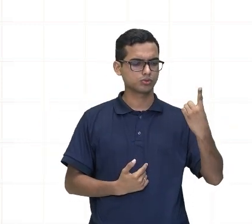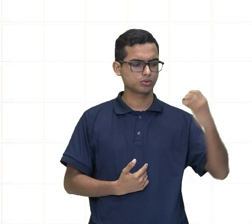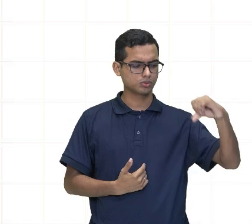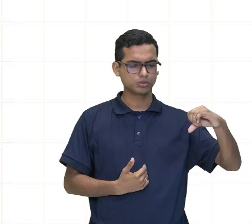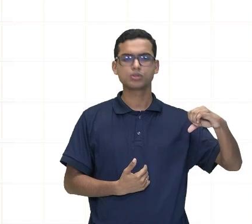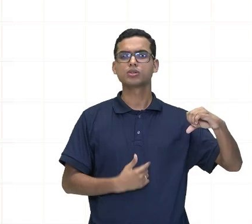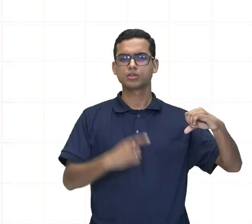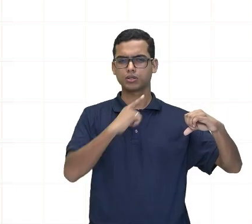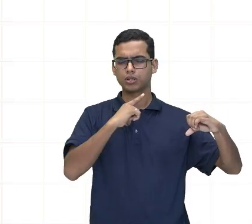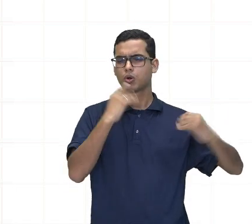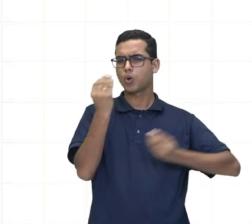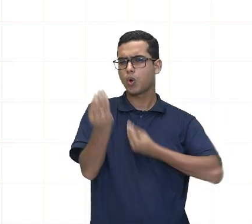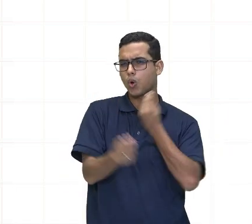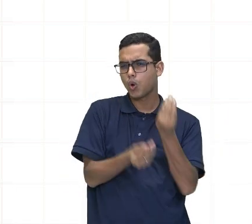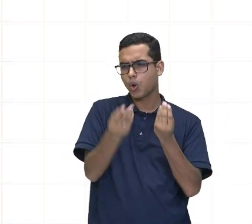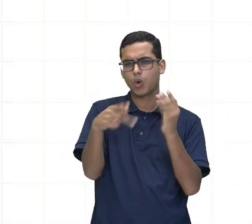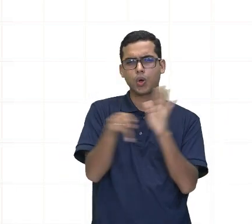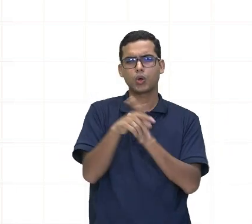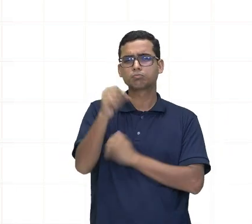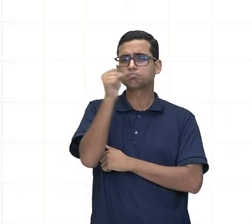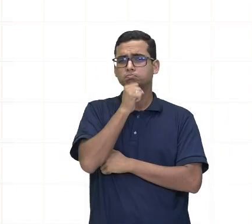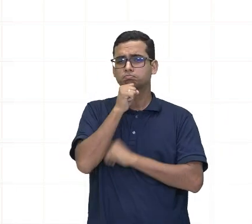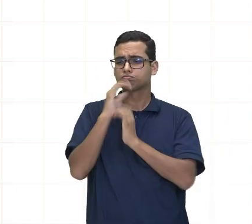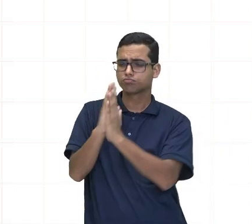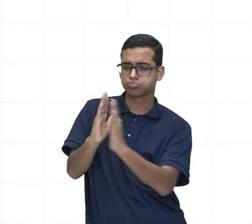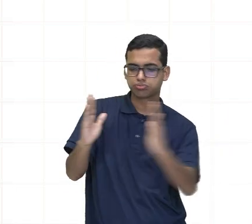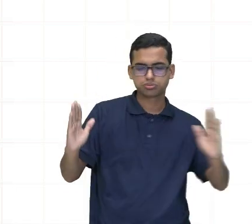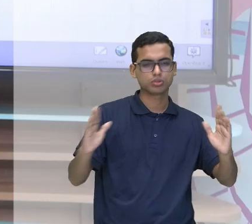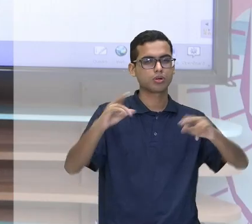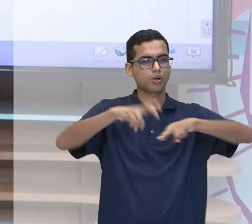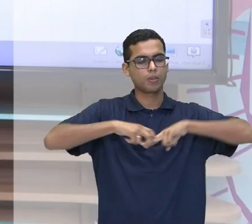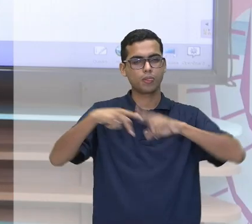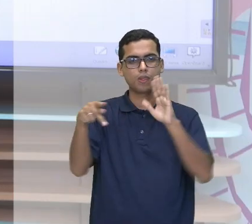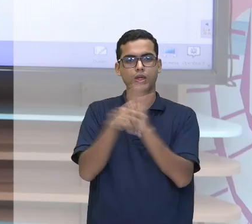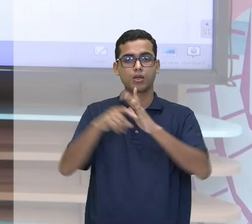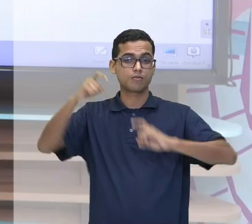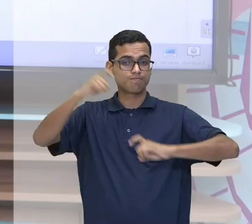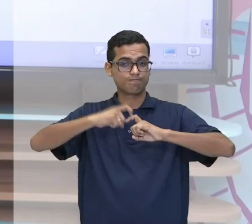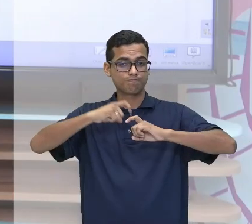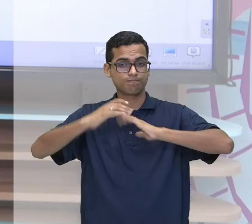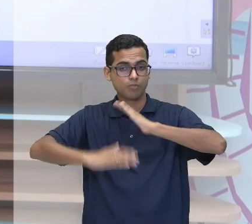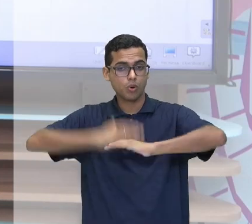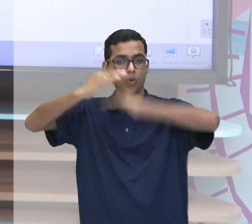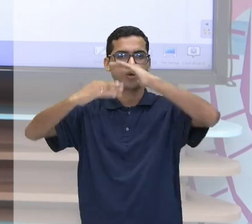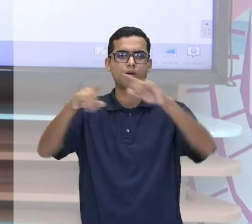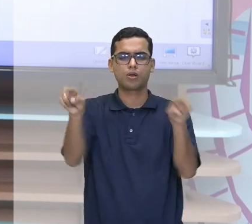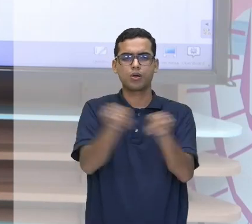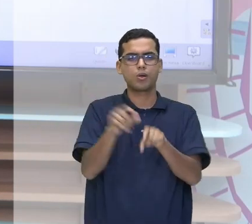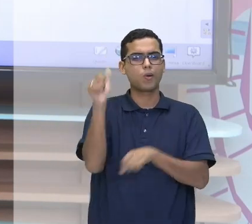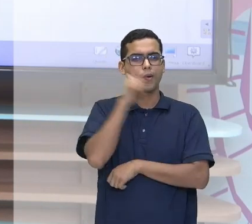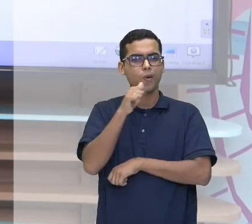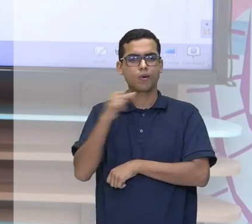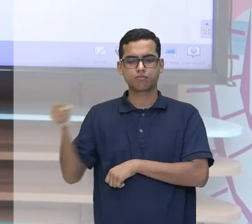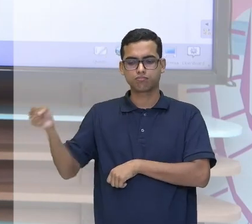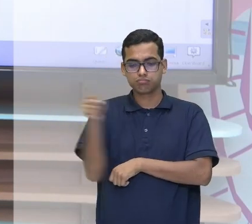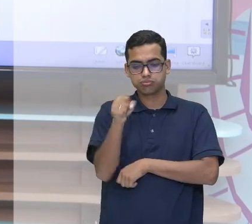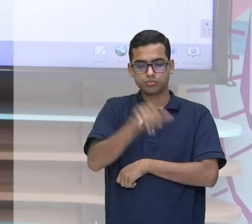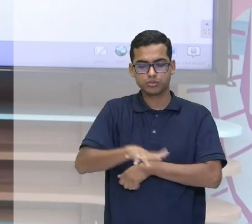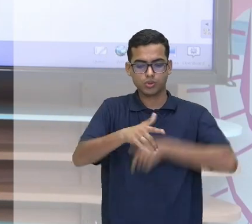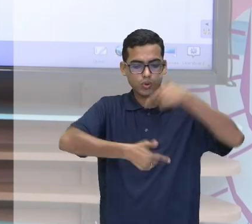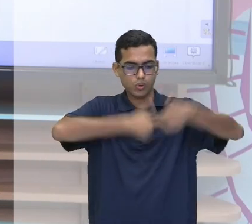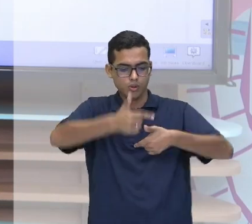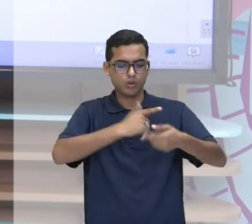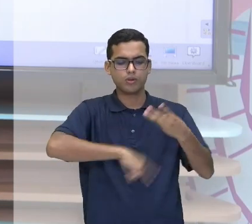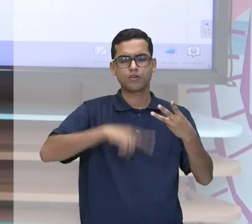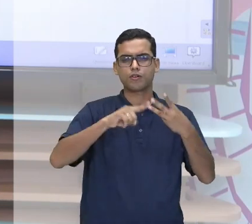Com relação à questão do avanço da medicina, a inserção da mulher no mercado do trabalho, as famílias optando, né,